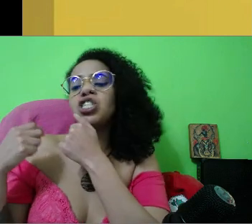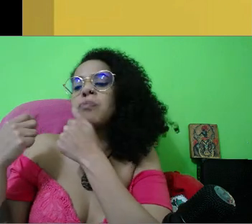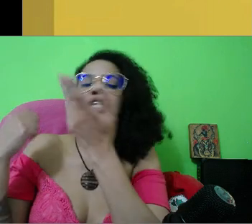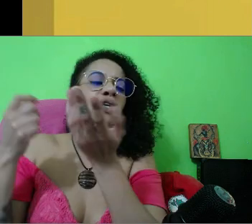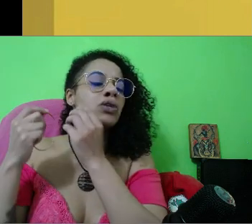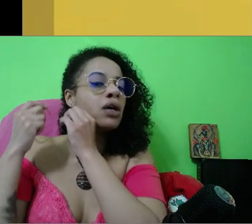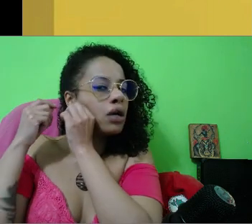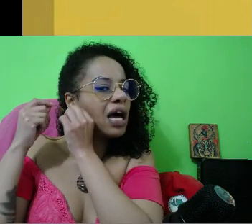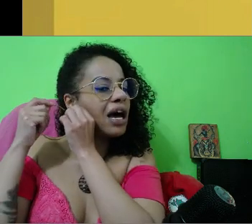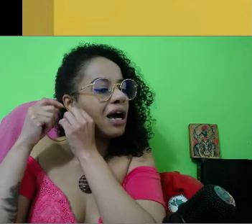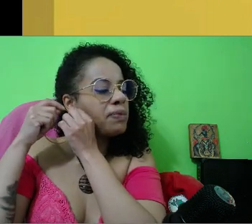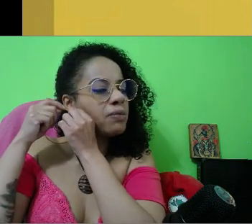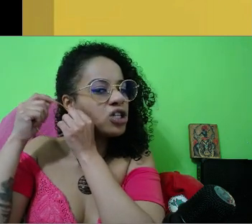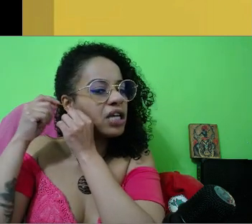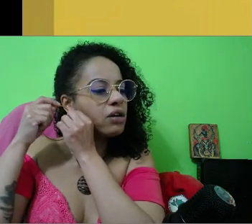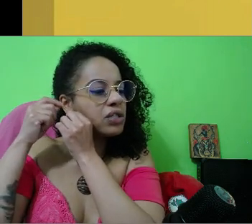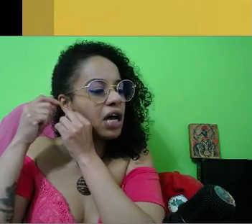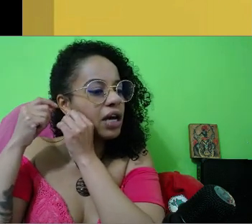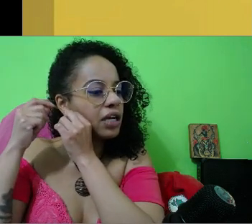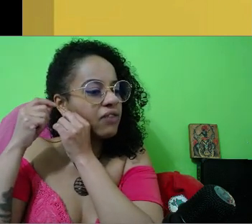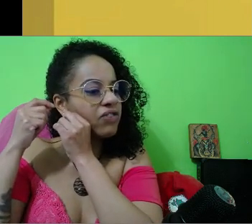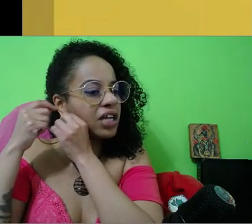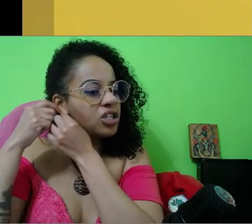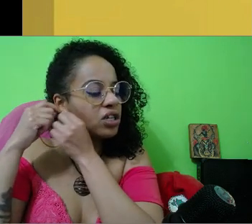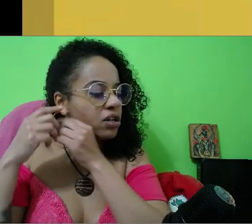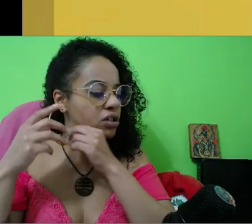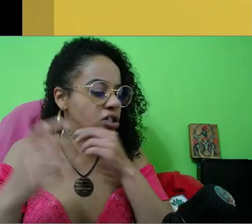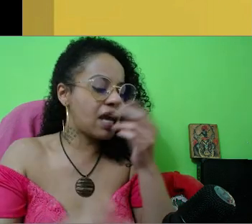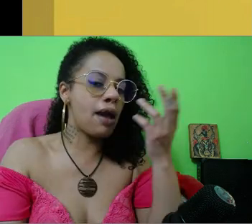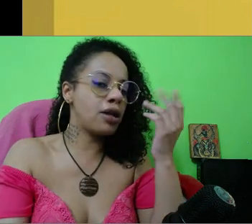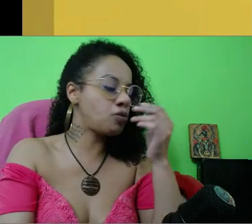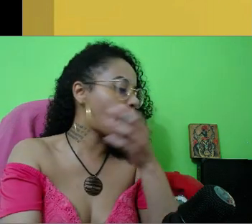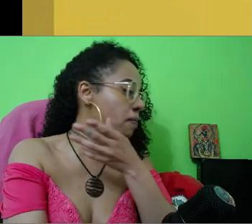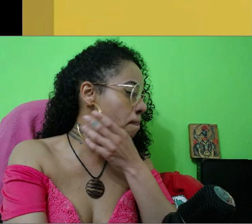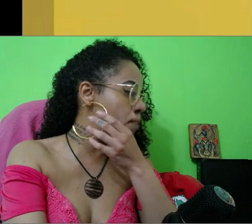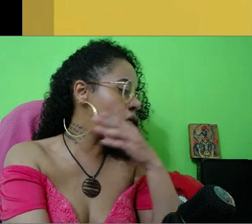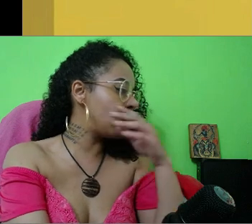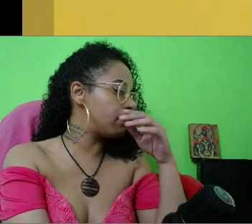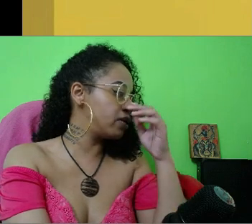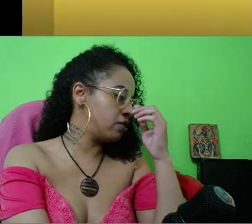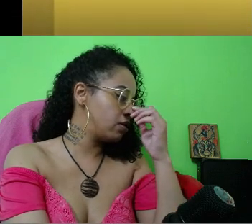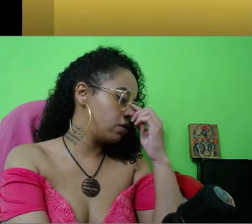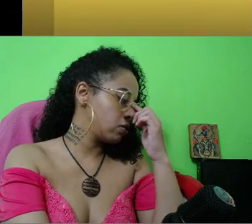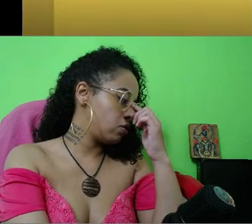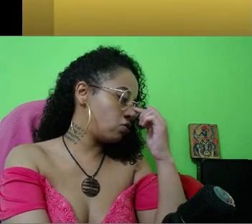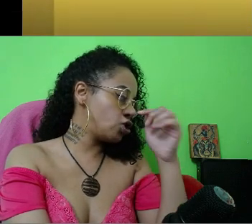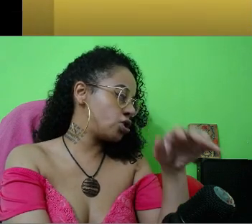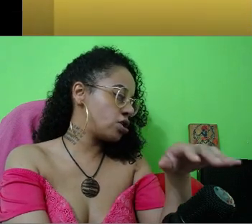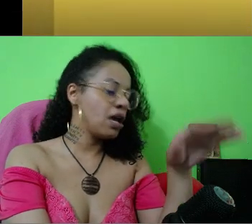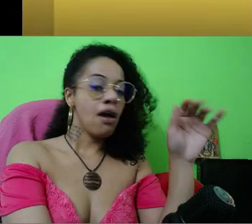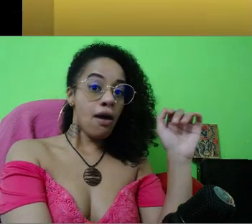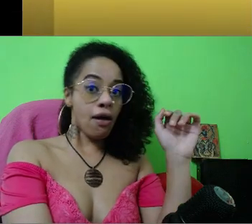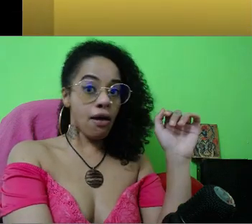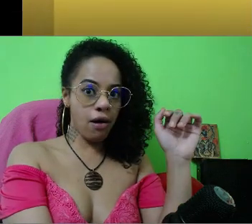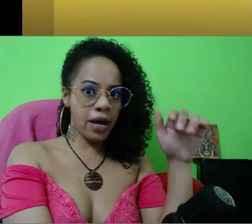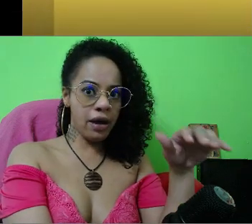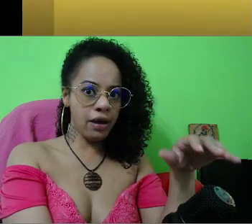mesmo que a Talita você acha mesmo que ah pelo amor de Deus cara quer falar de quê De que mano